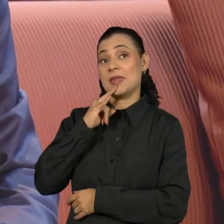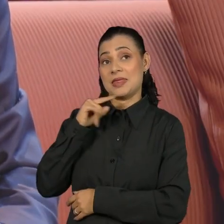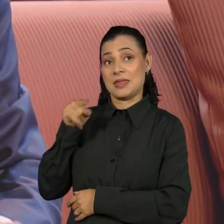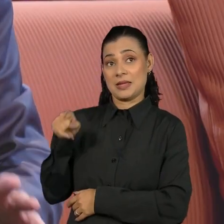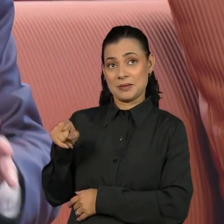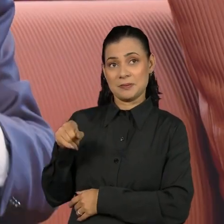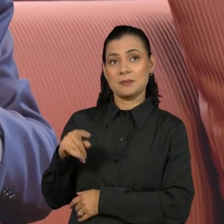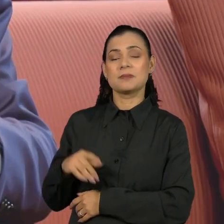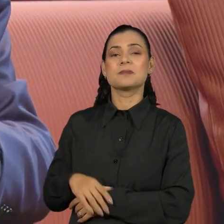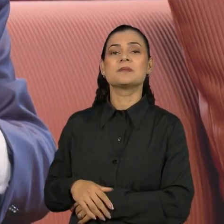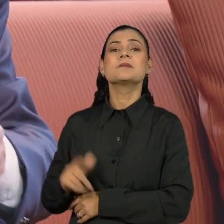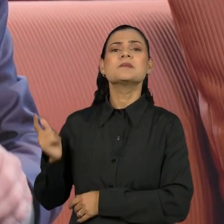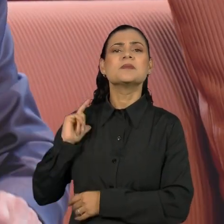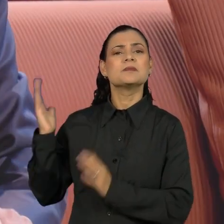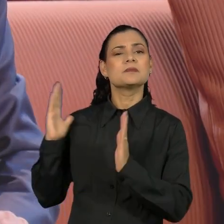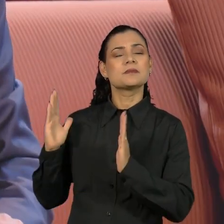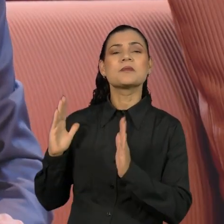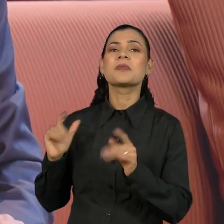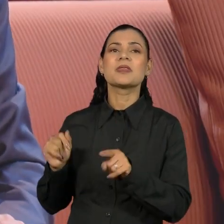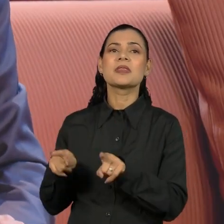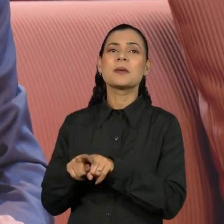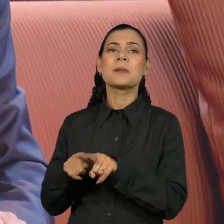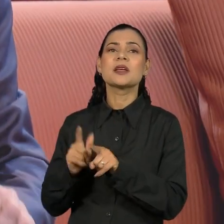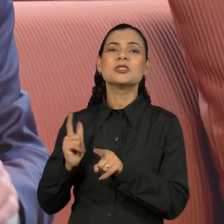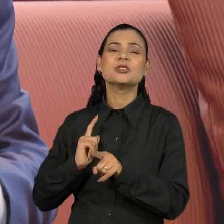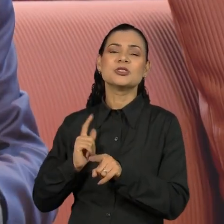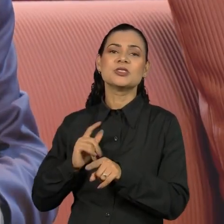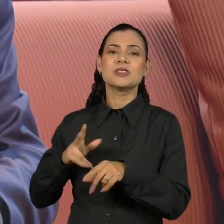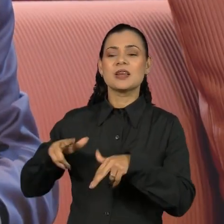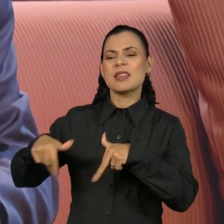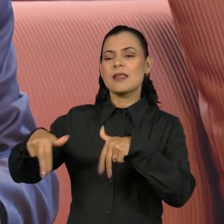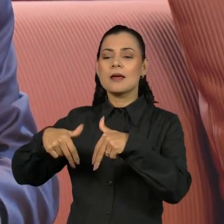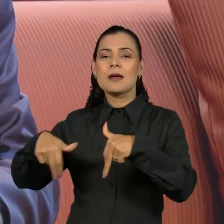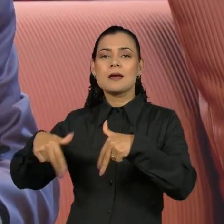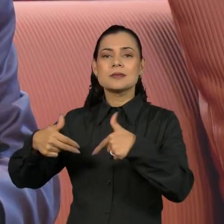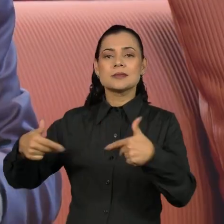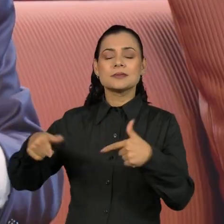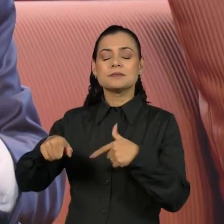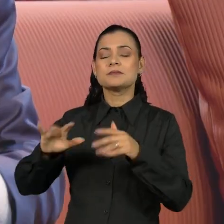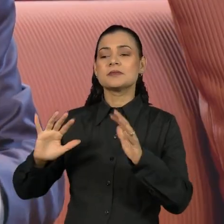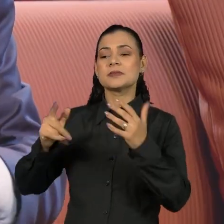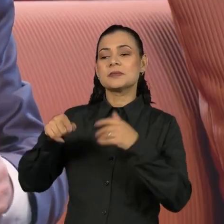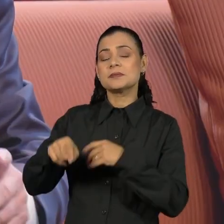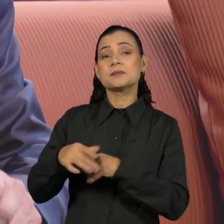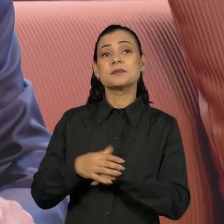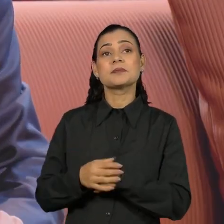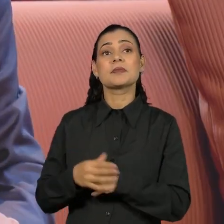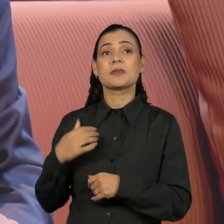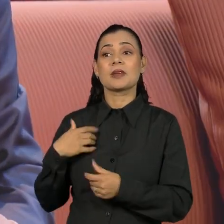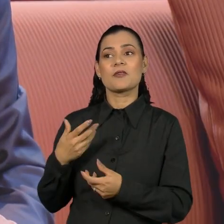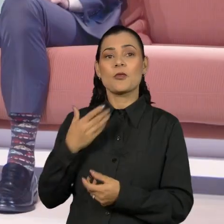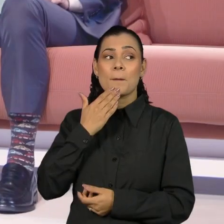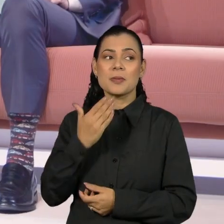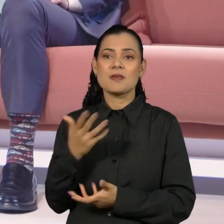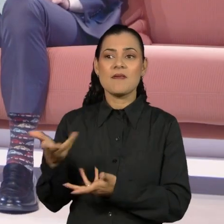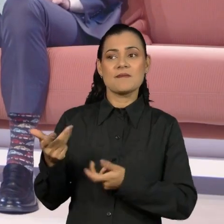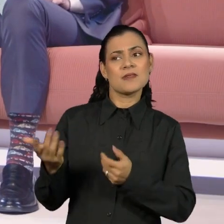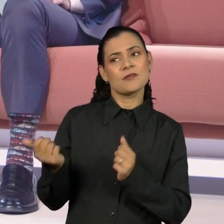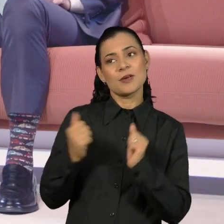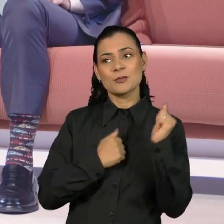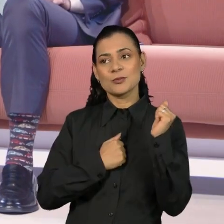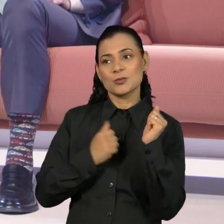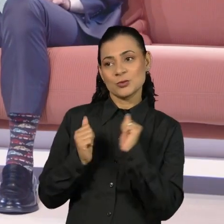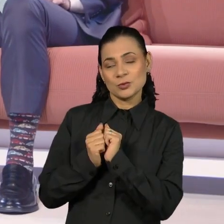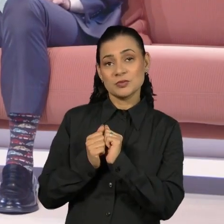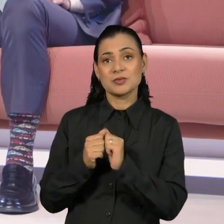Pindamonhangaba. Naquele tempo tinha baile. Aí fui num baile e vou tirar a Lu para dançar. Só